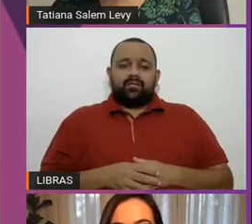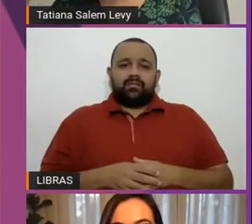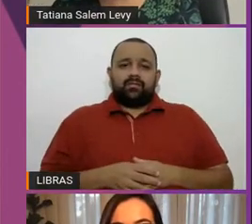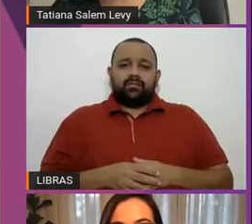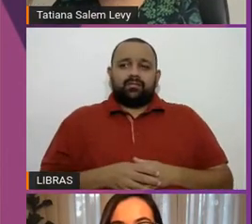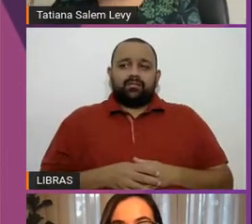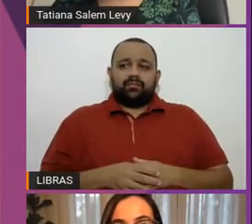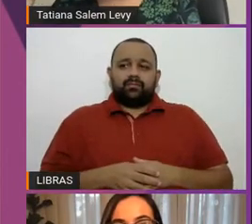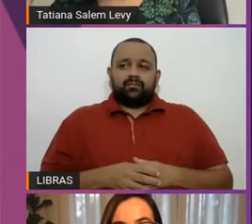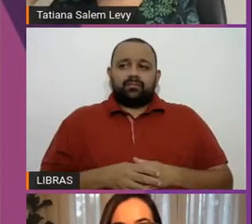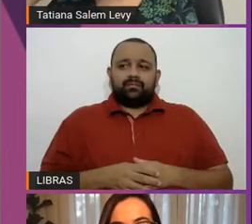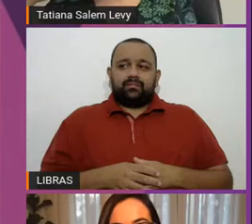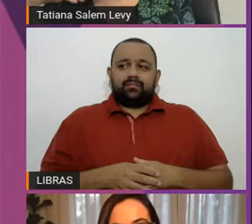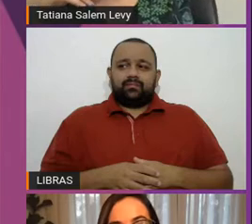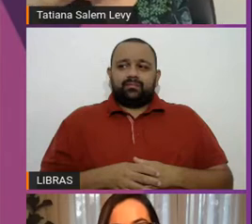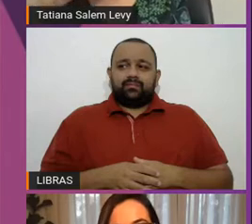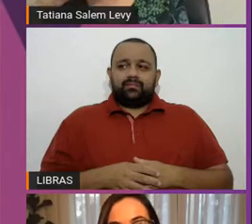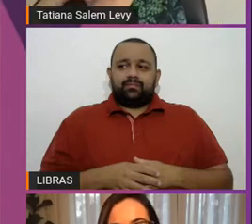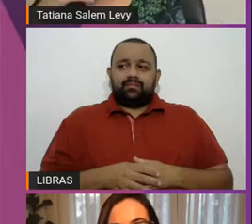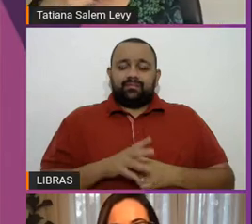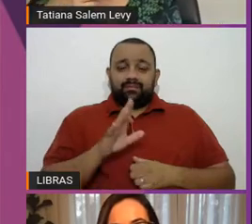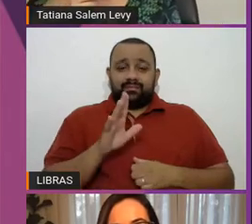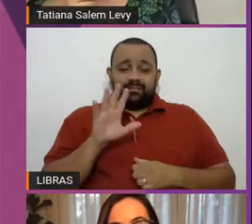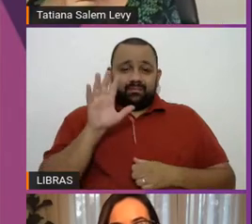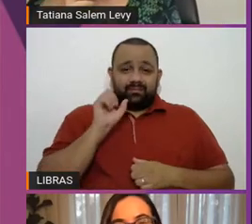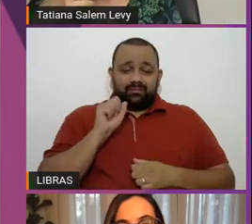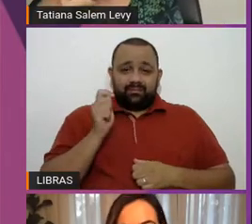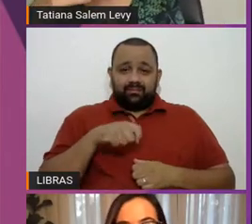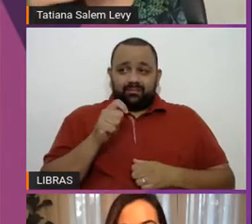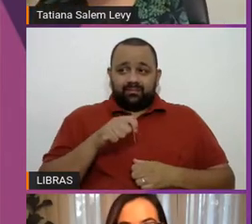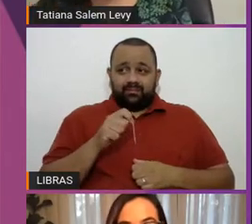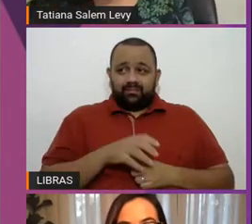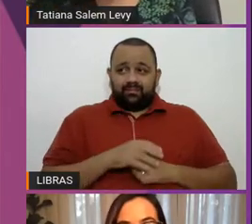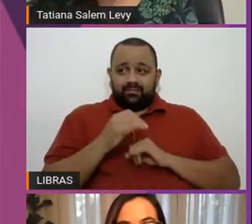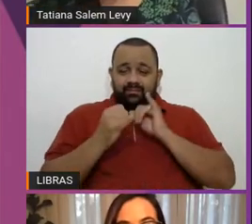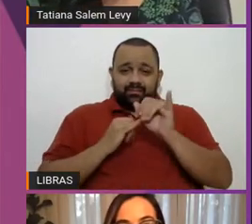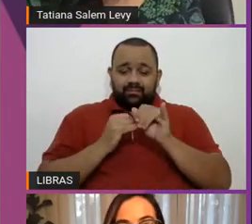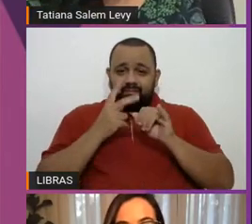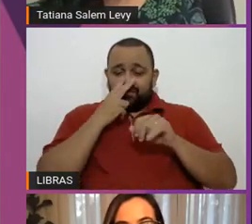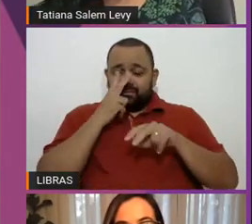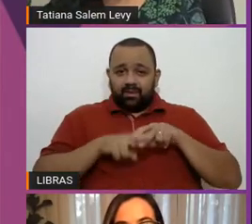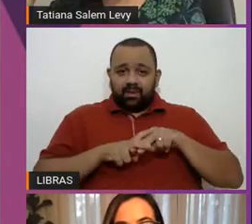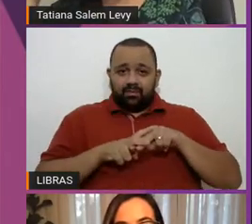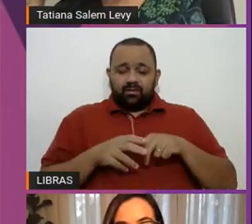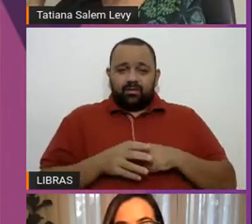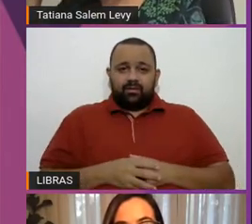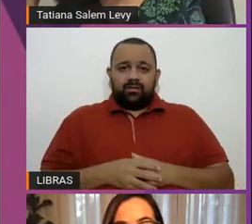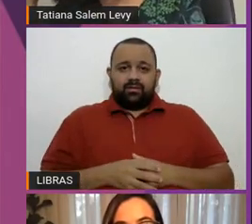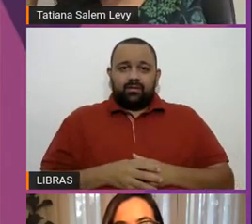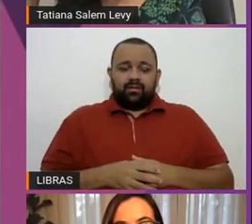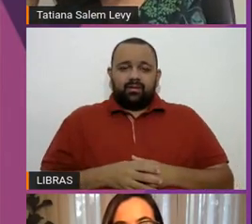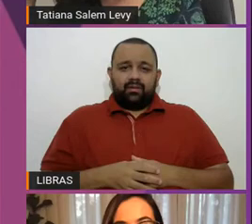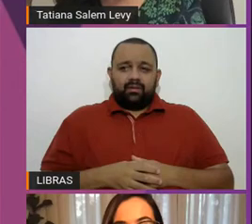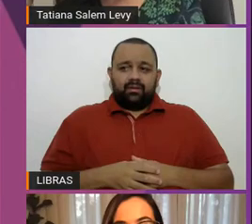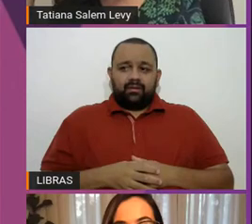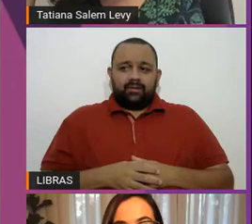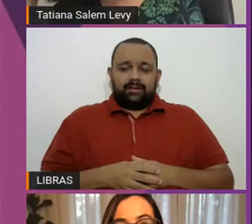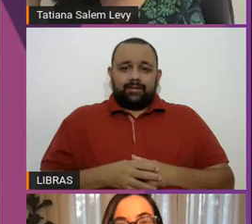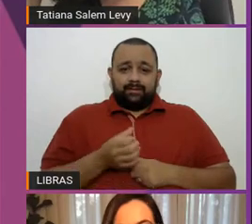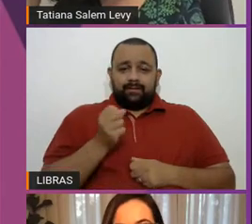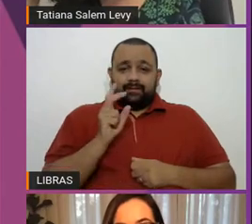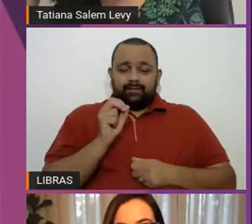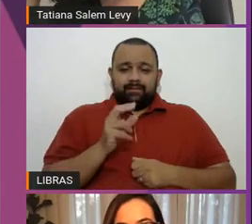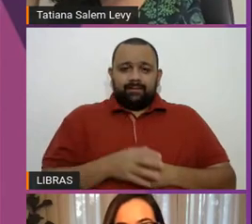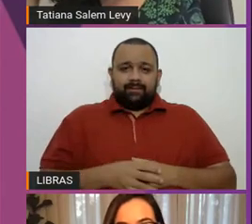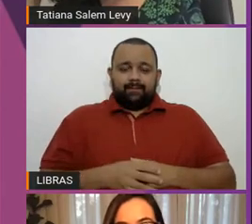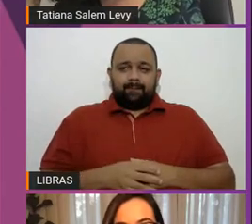Ah tá sem som vai tá espero que está tudo bem a conexão que deu uma travadinha para mim Oi tá tudo